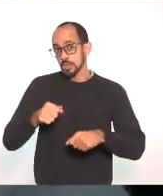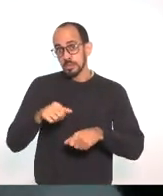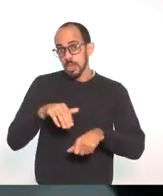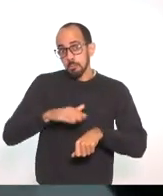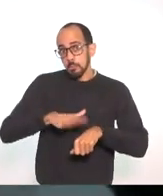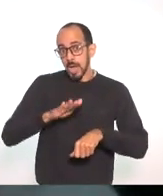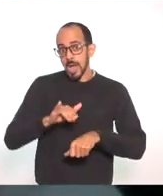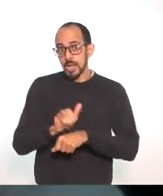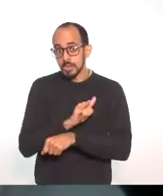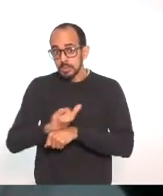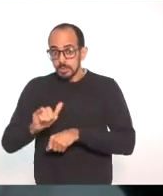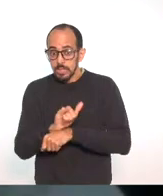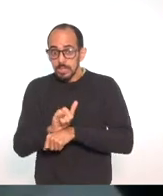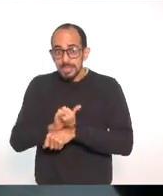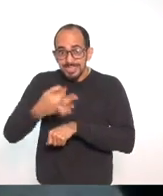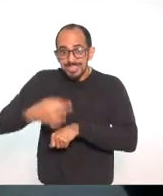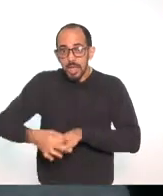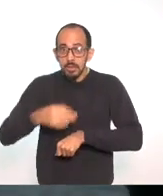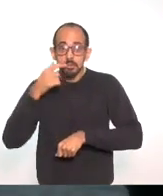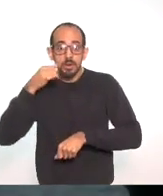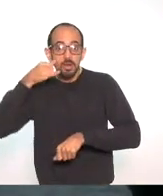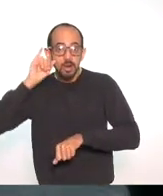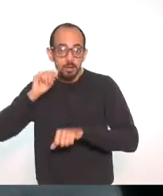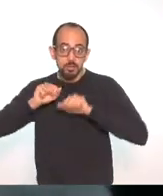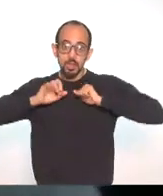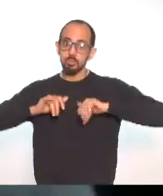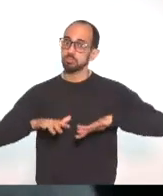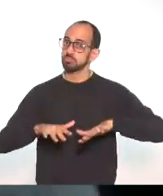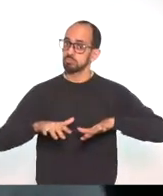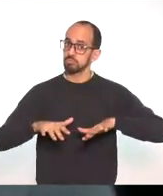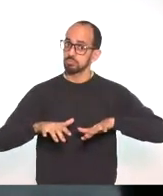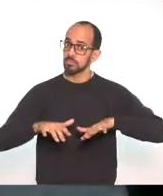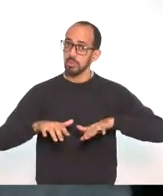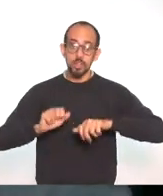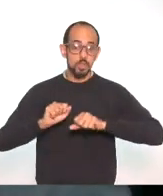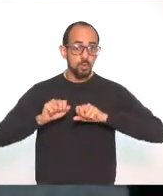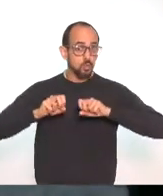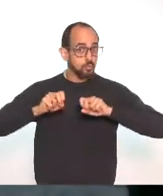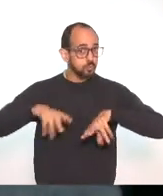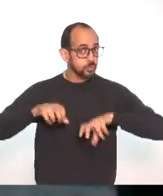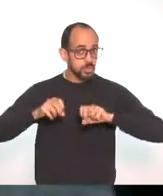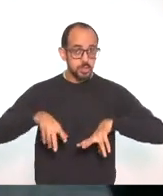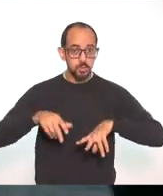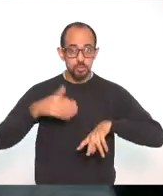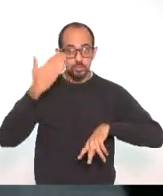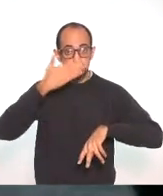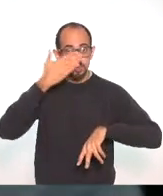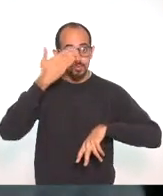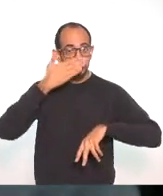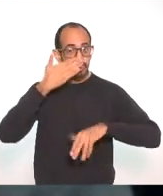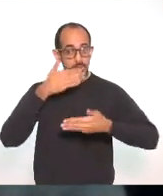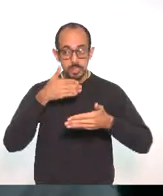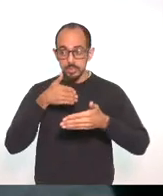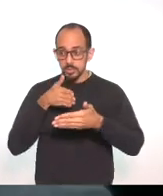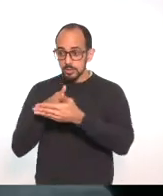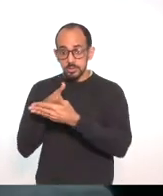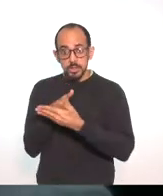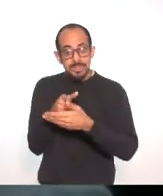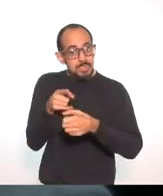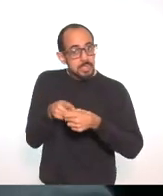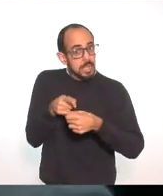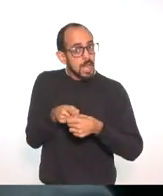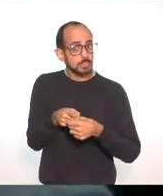adequadas para combater o go vídeo vírus Ele não de fronteira e também não vê nenhuma determinação limitrofia G e